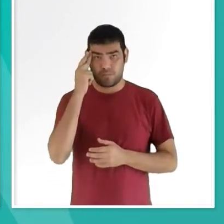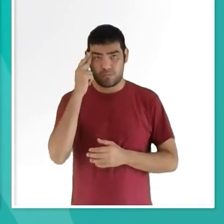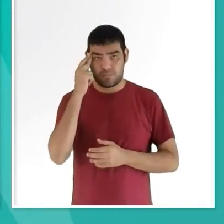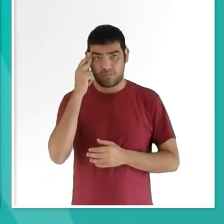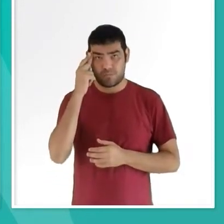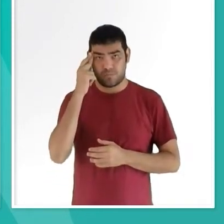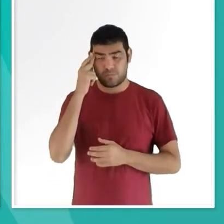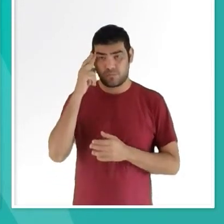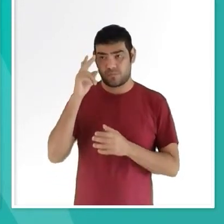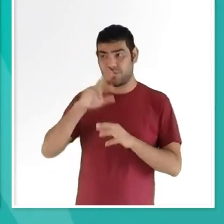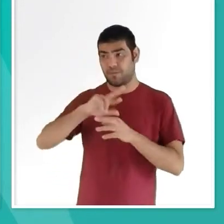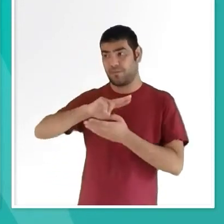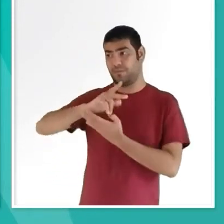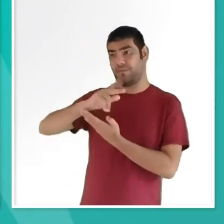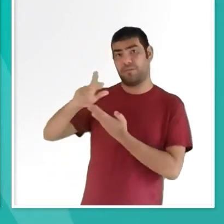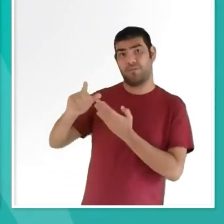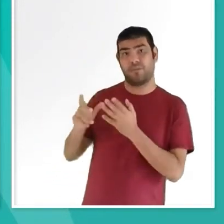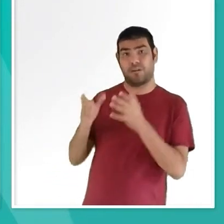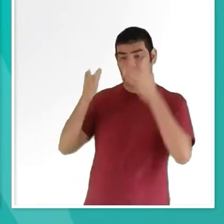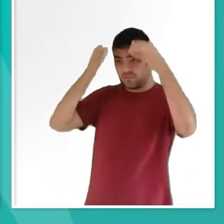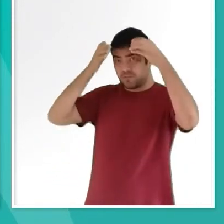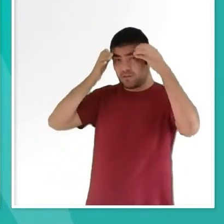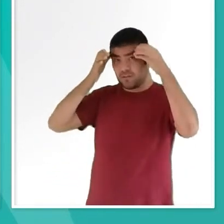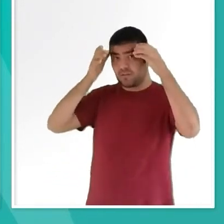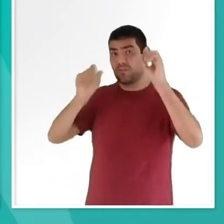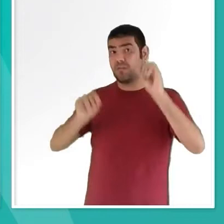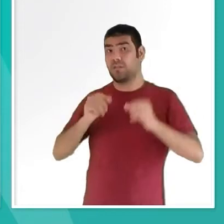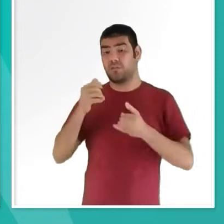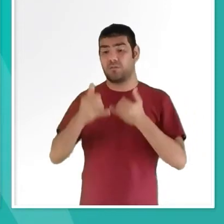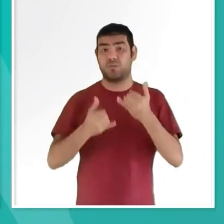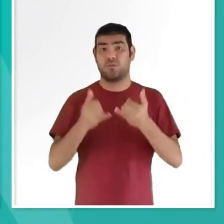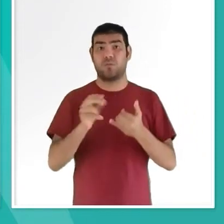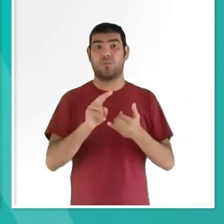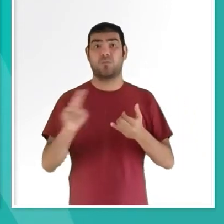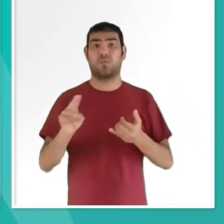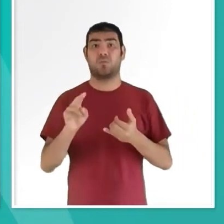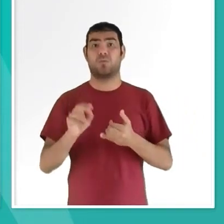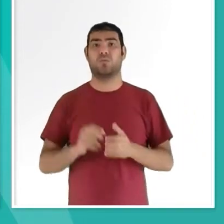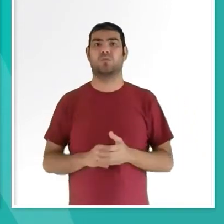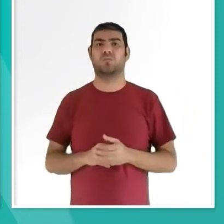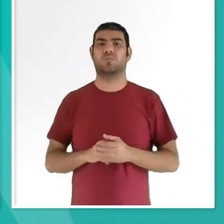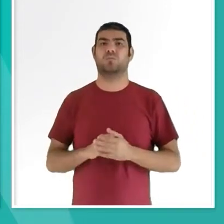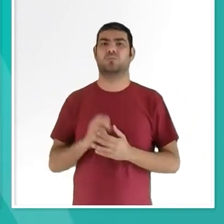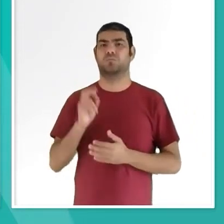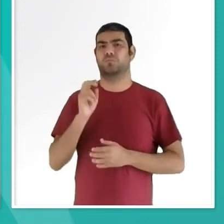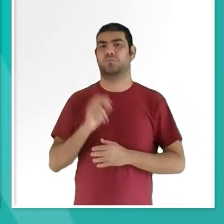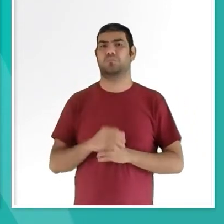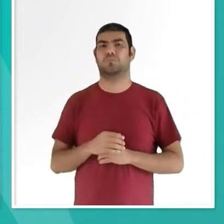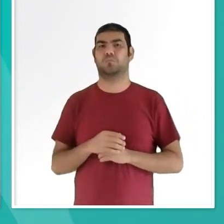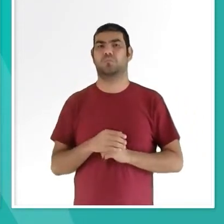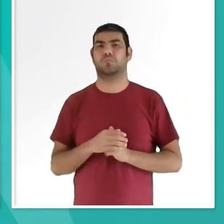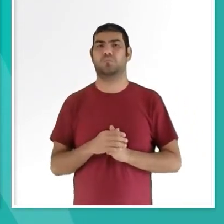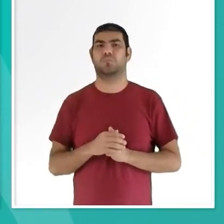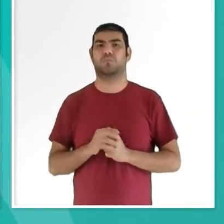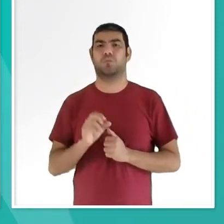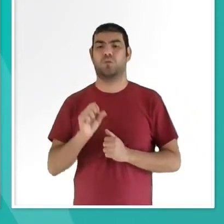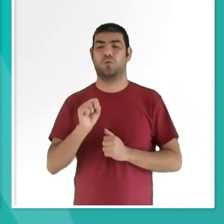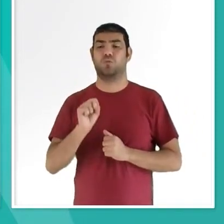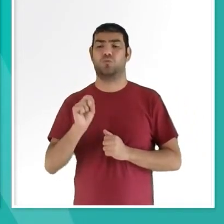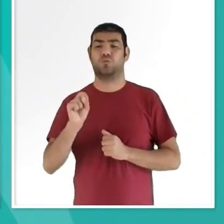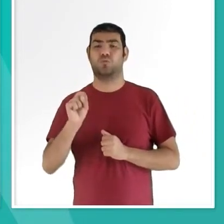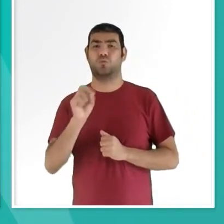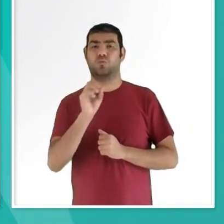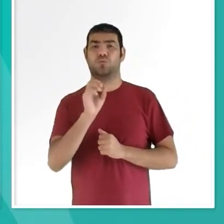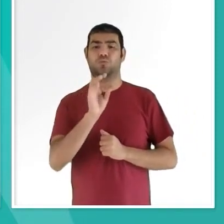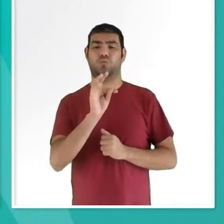território da China era o jogo chamado Tsu-Tsu. Então, o Tsu-Tsu tinha como finalidade chutar a